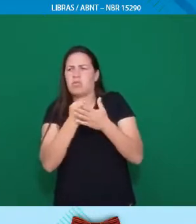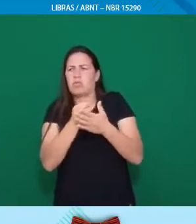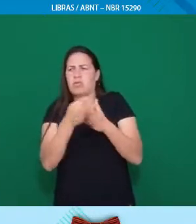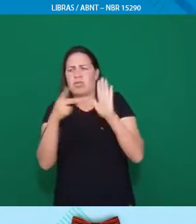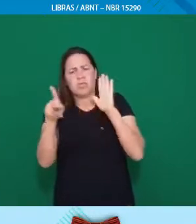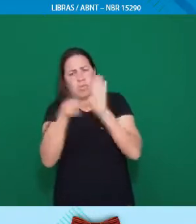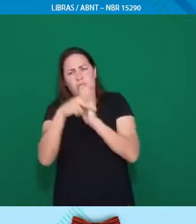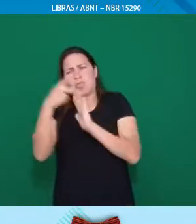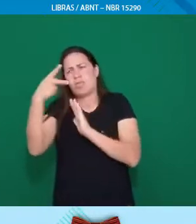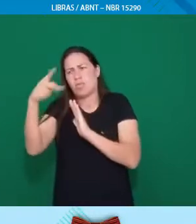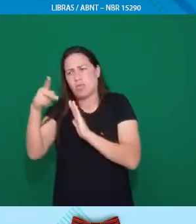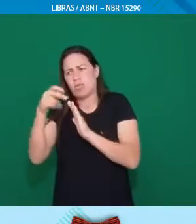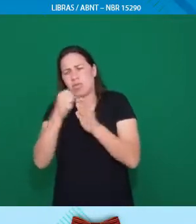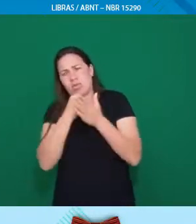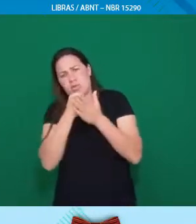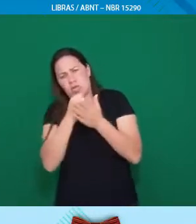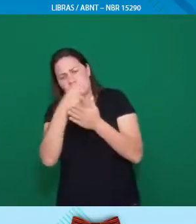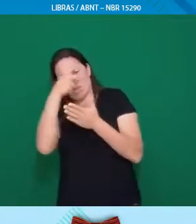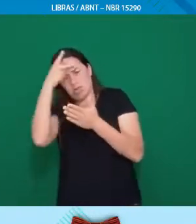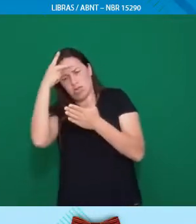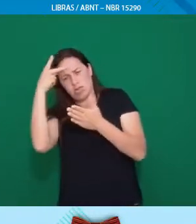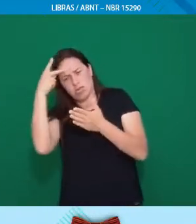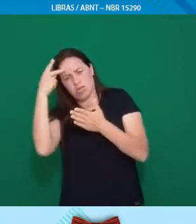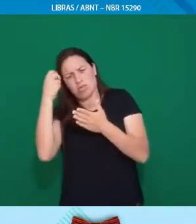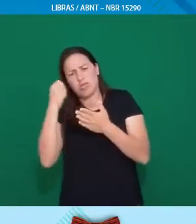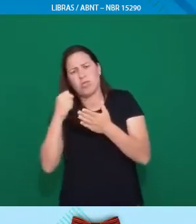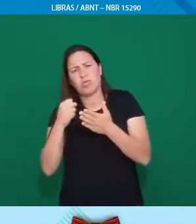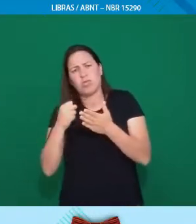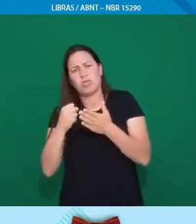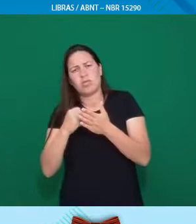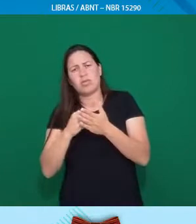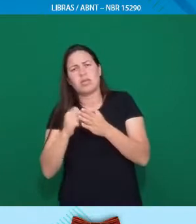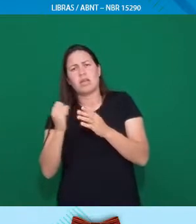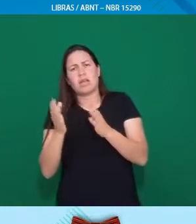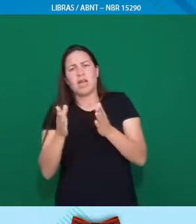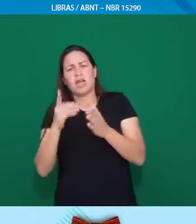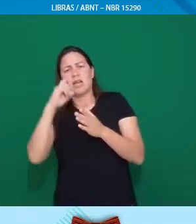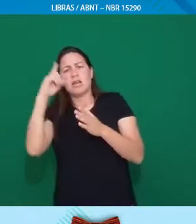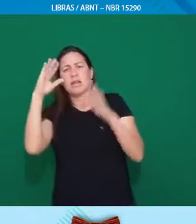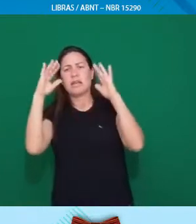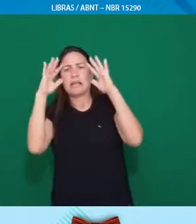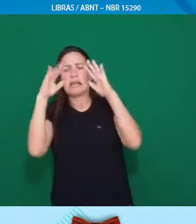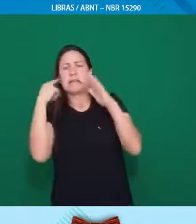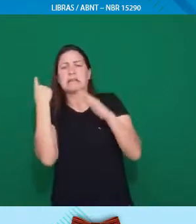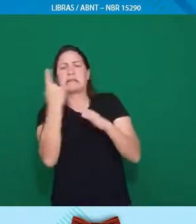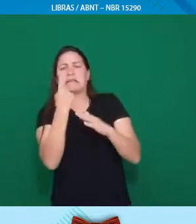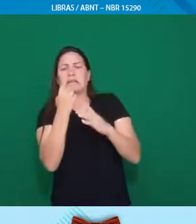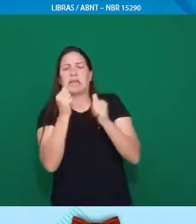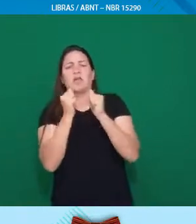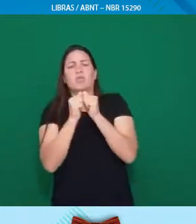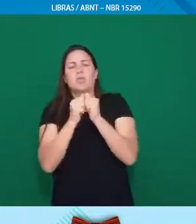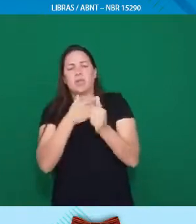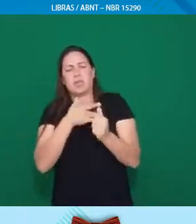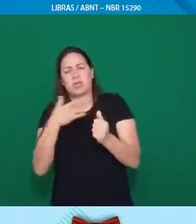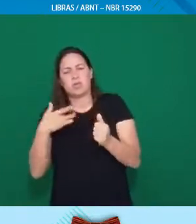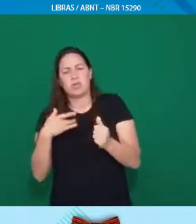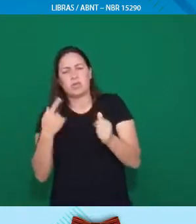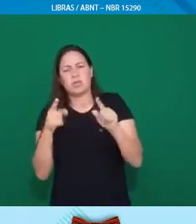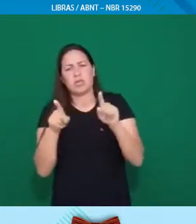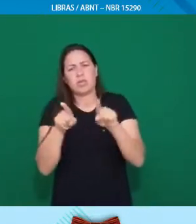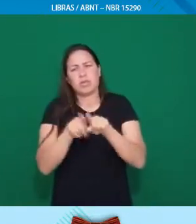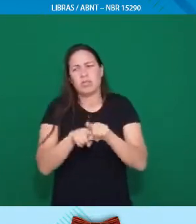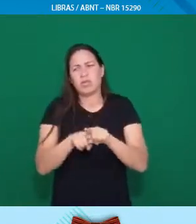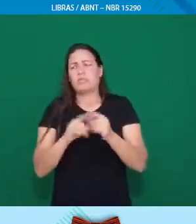fiz a parte salvei o pessoal E hoje é graças a Deus agente tá com saúde